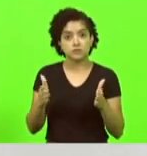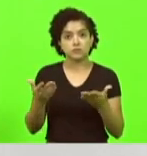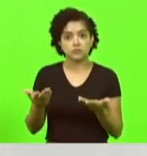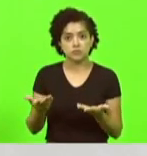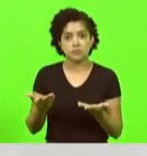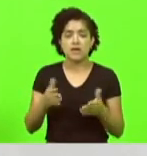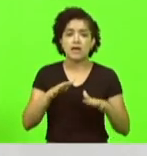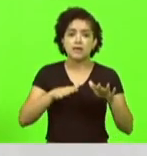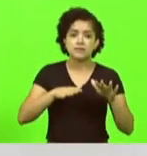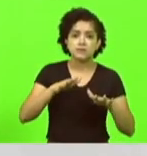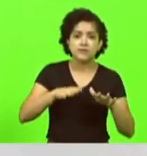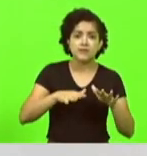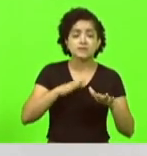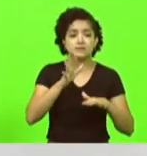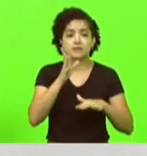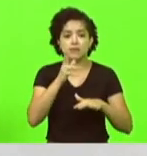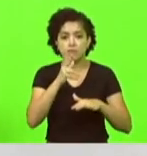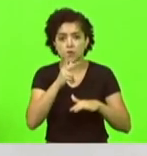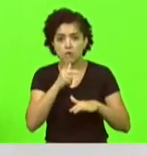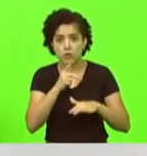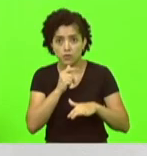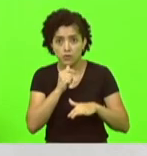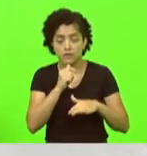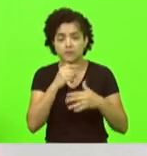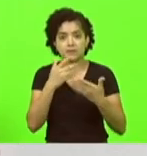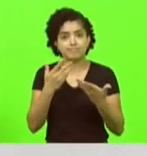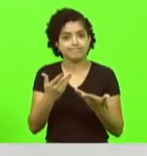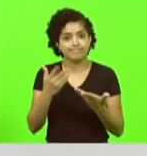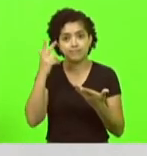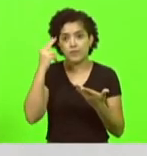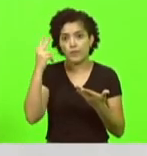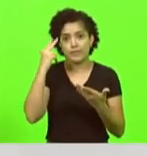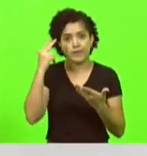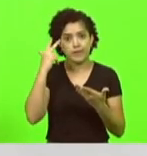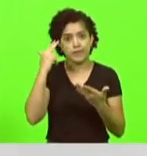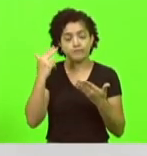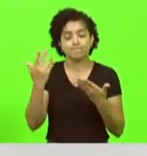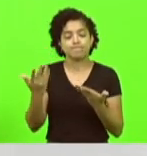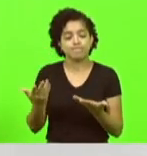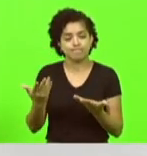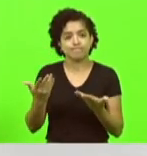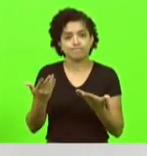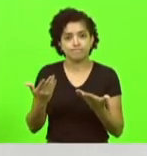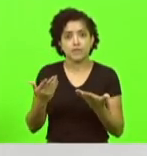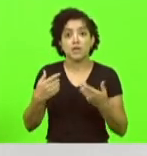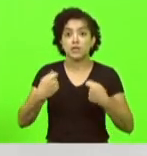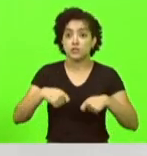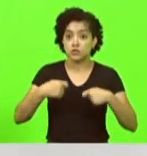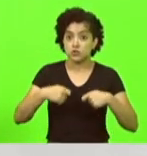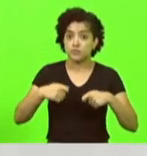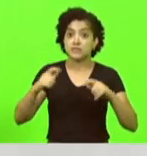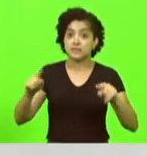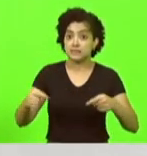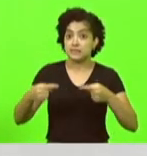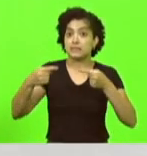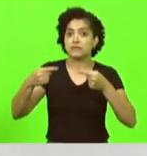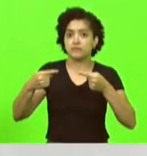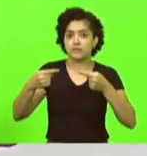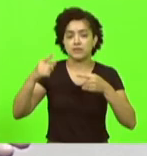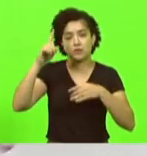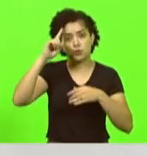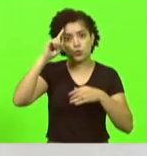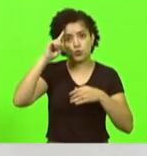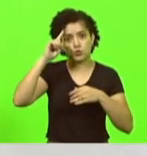pecamos pela morosidade da máquina pública que algo muito natural nesse país e algo que precisamos enfrentar no nosso dia a dia